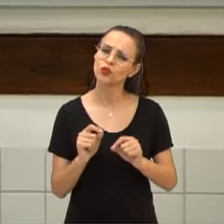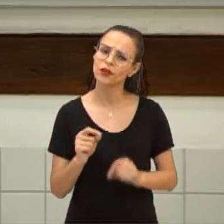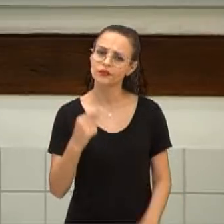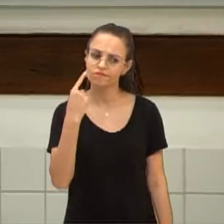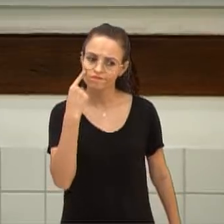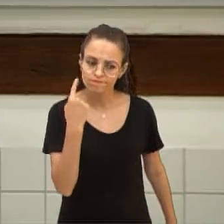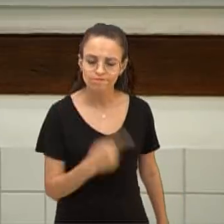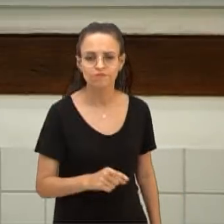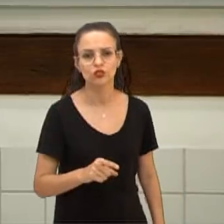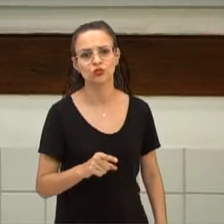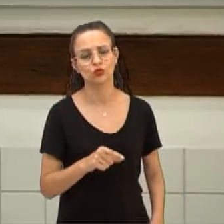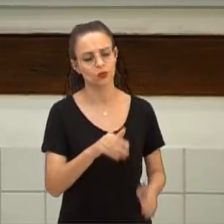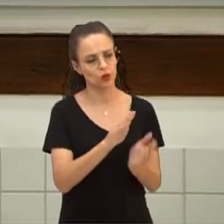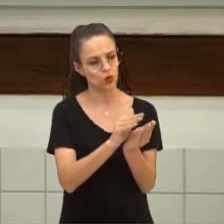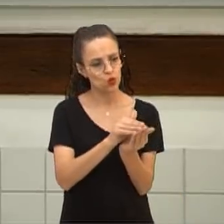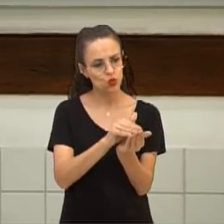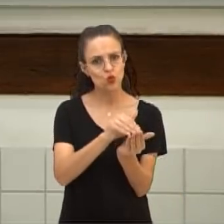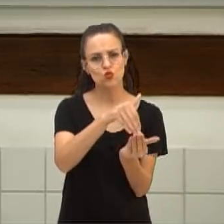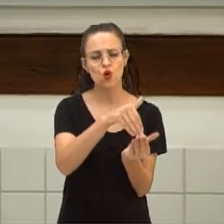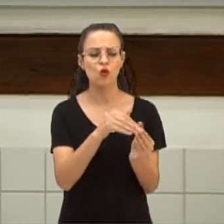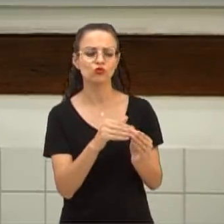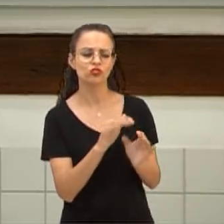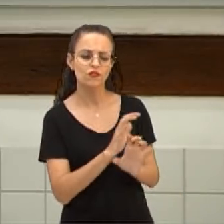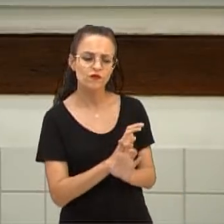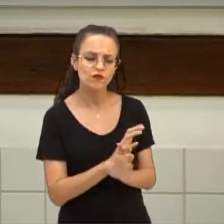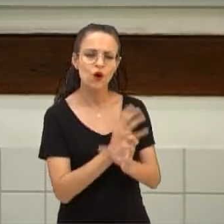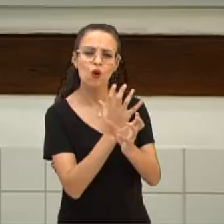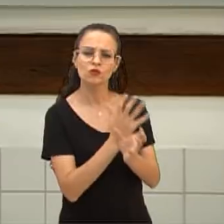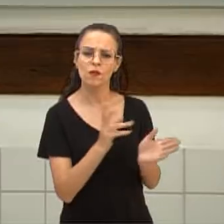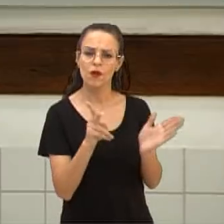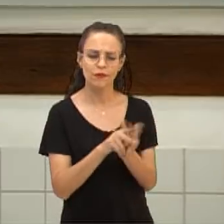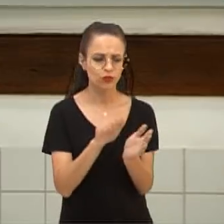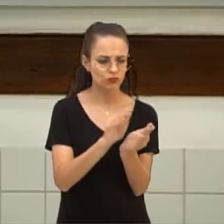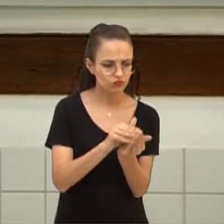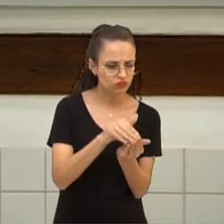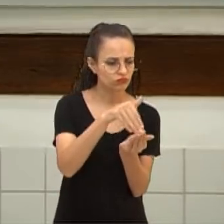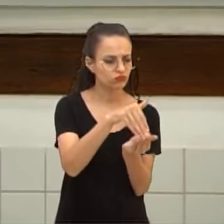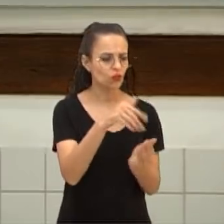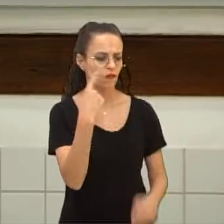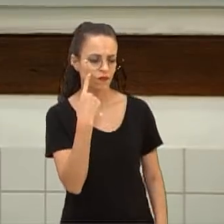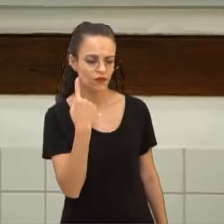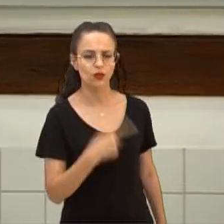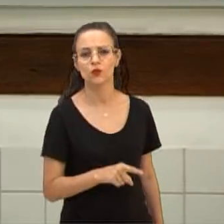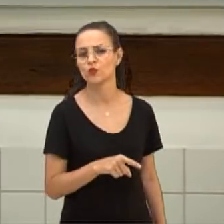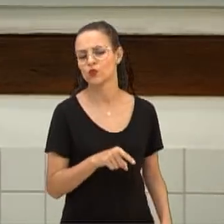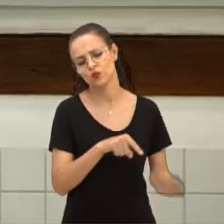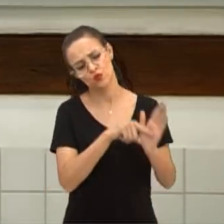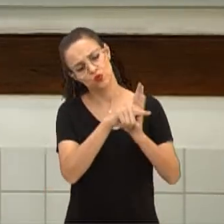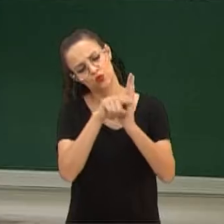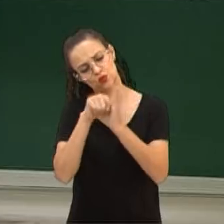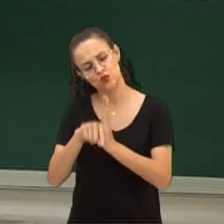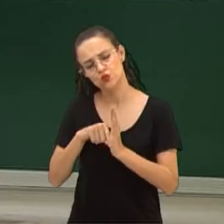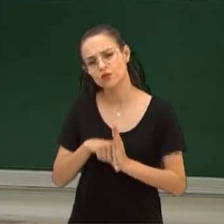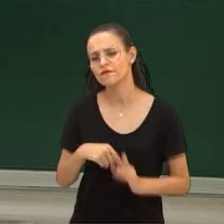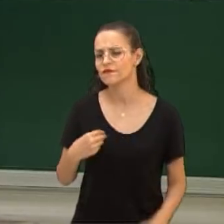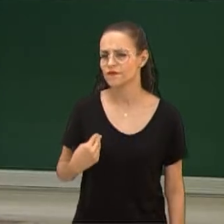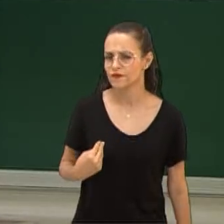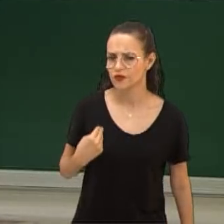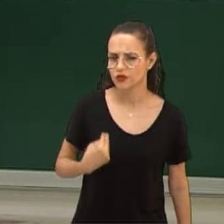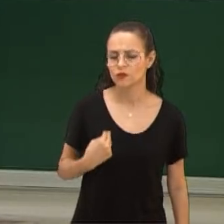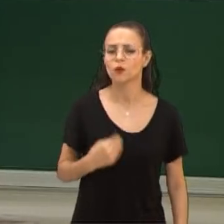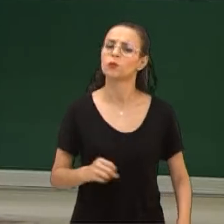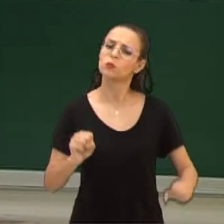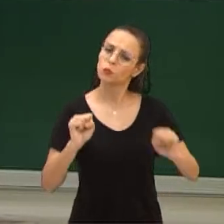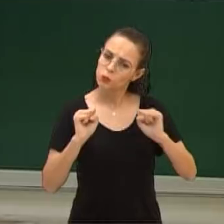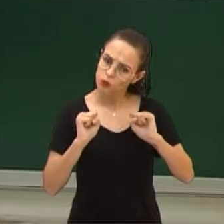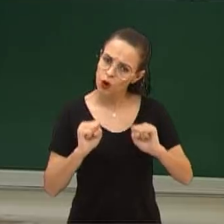fósseis de conchas. Estudando os fósseis de moluscos, ele chegou à conclusão de que os seres vivos